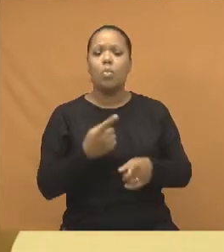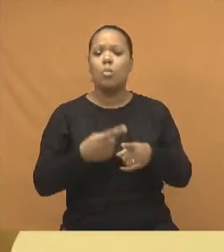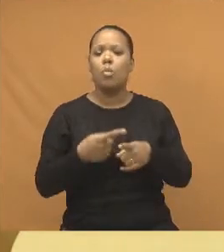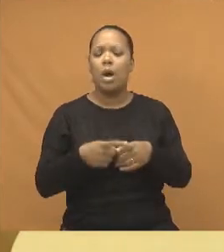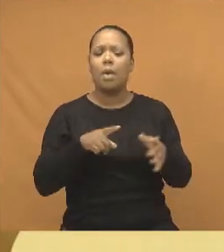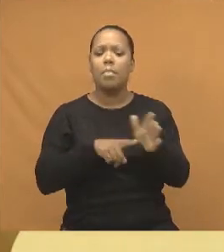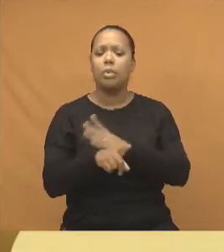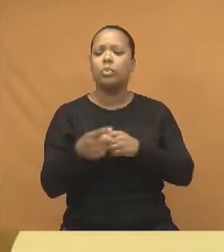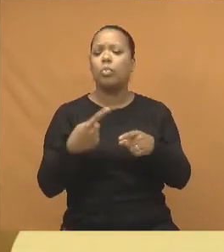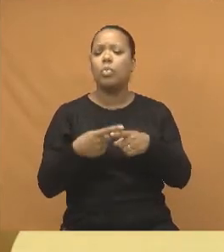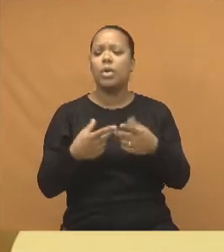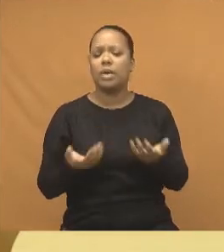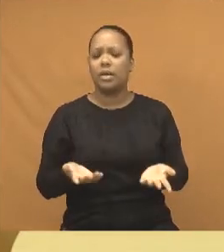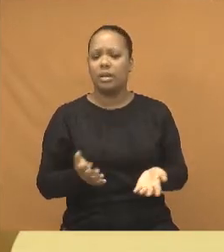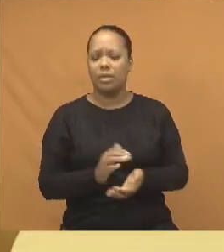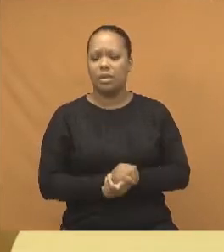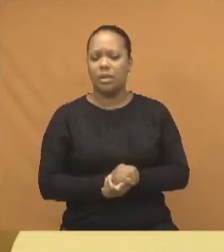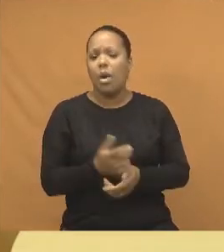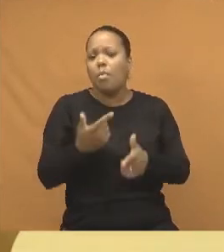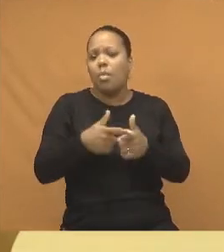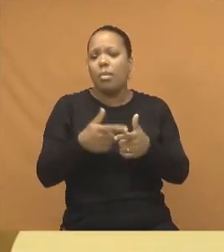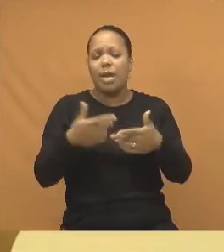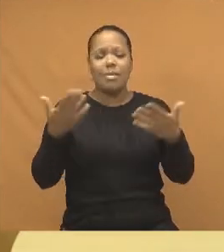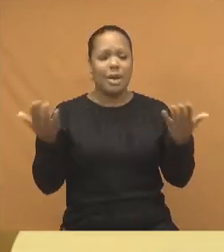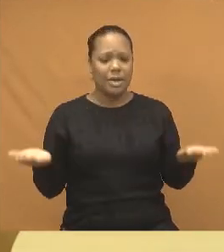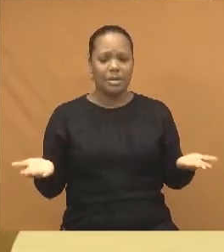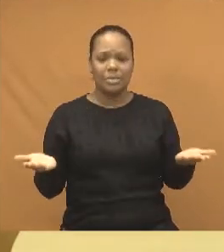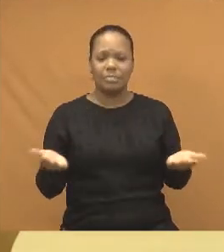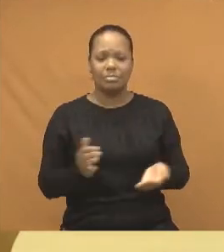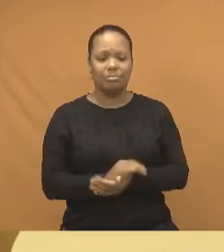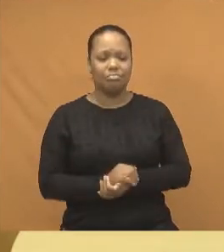Porque a situação é essa, não adianta mais.